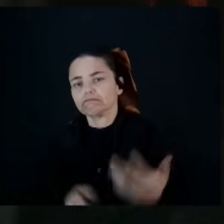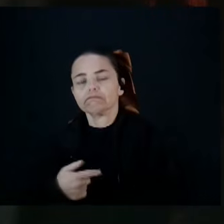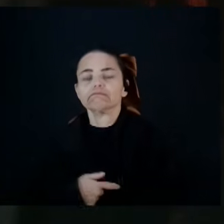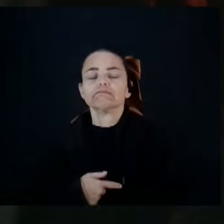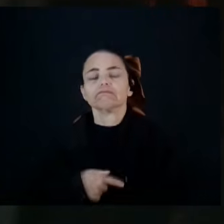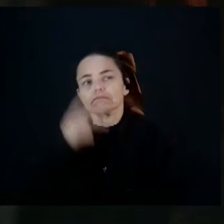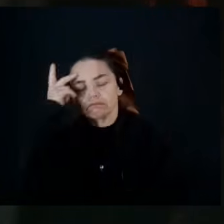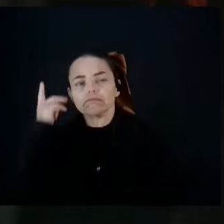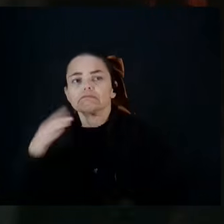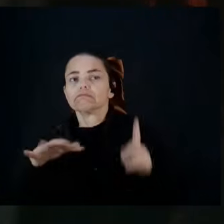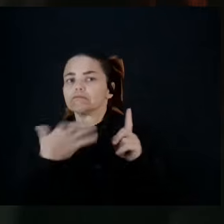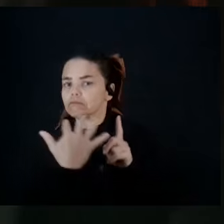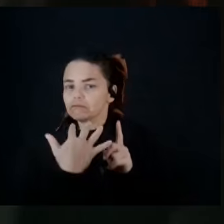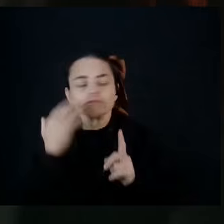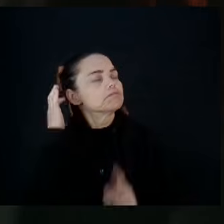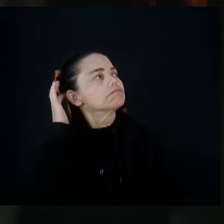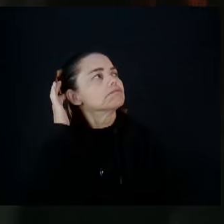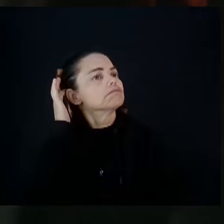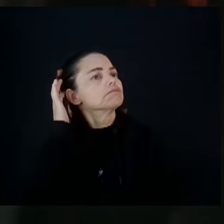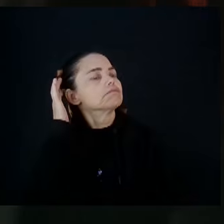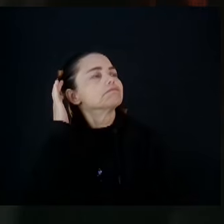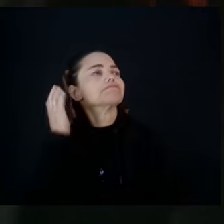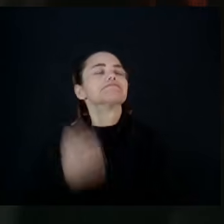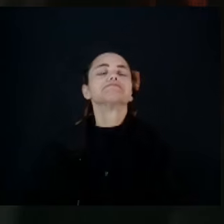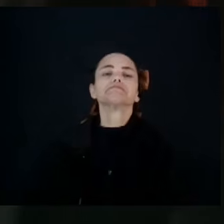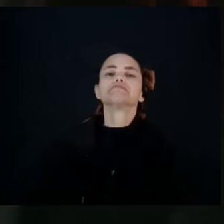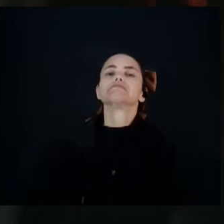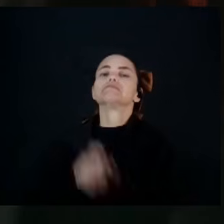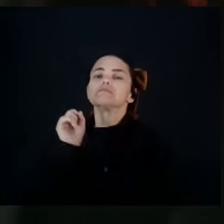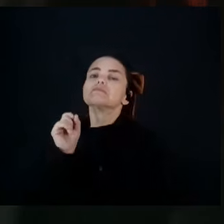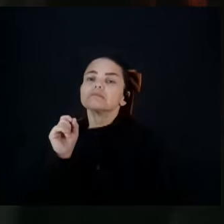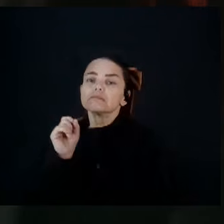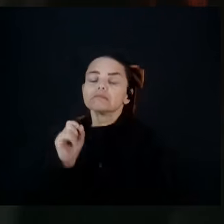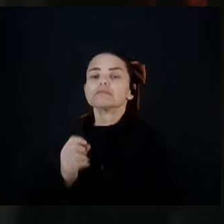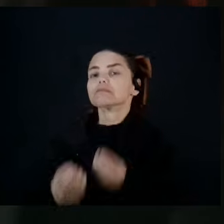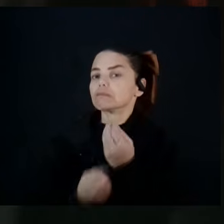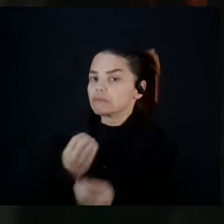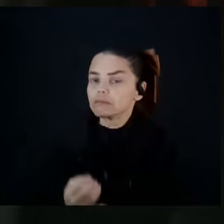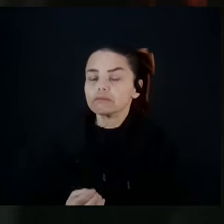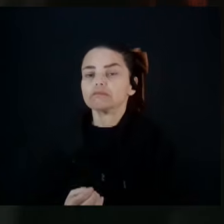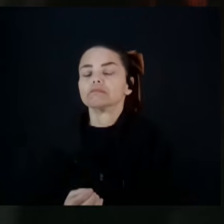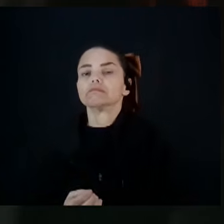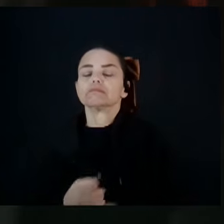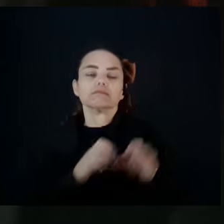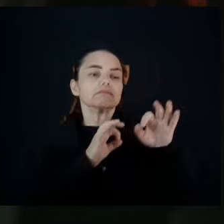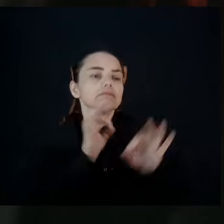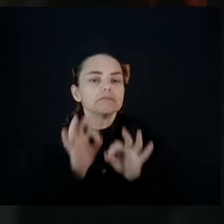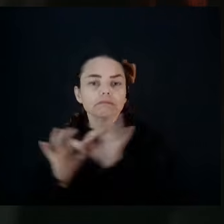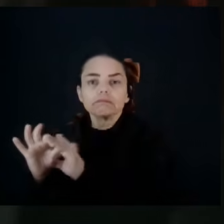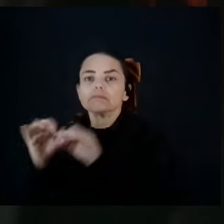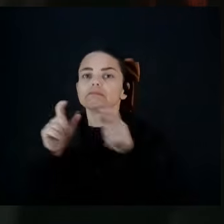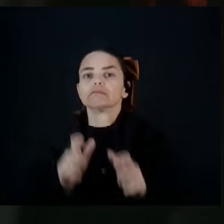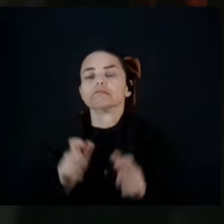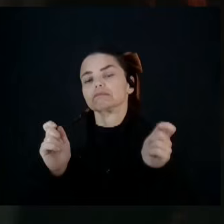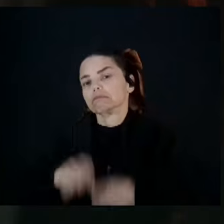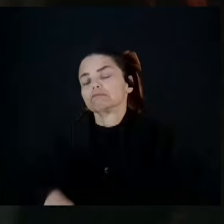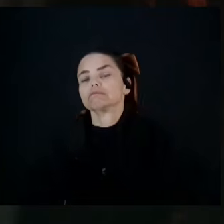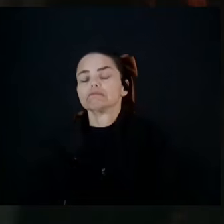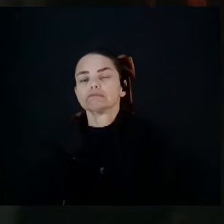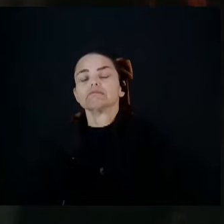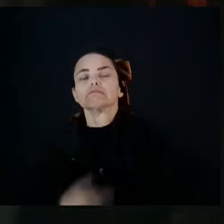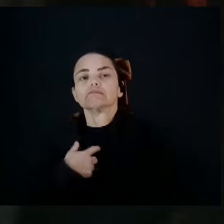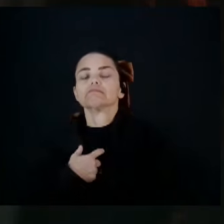essa situação. E como é ambiente organizacional, isso pode gerar, né,